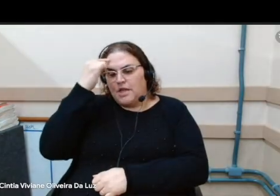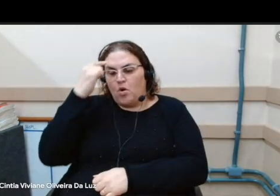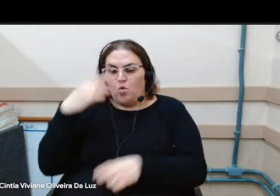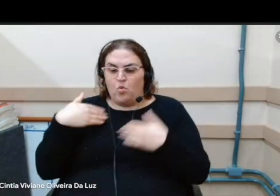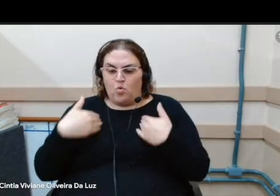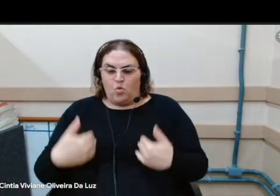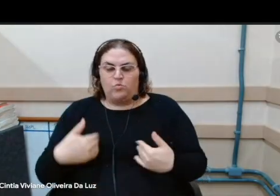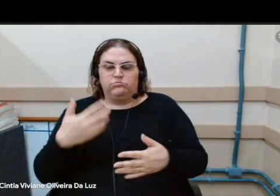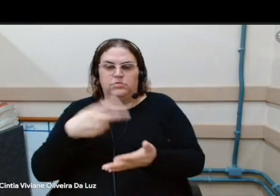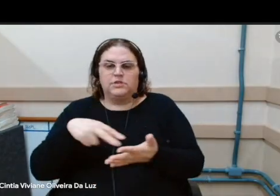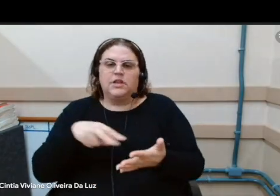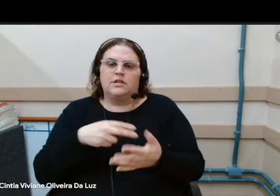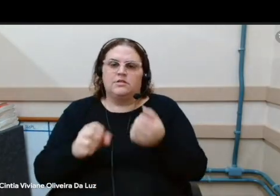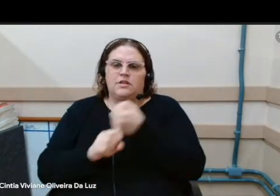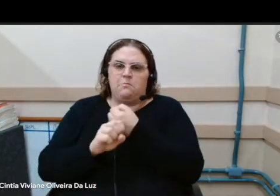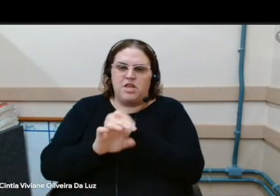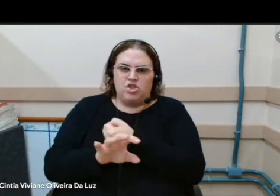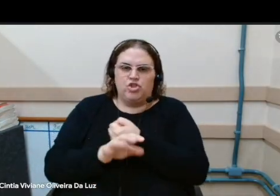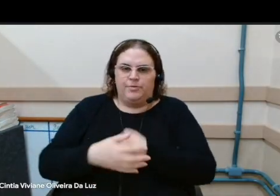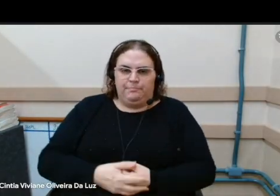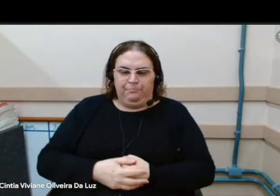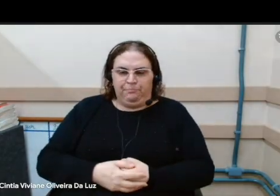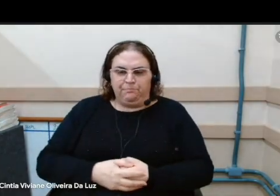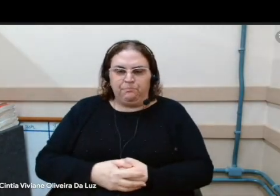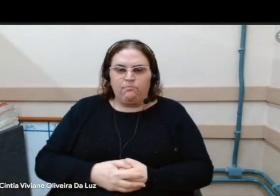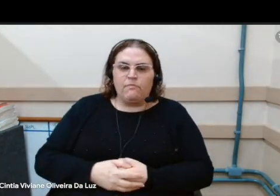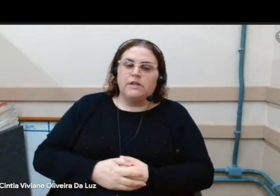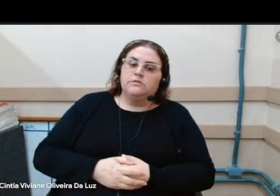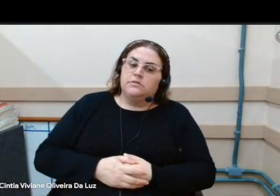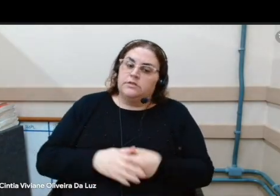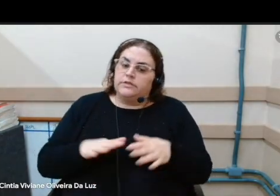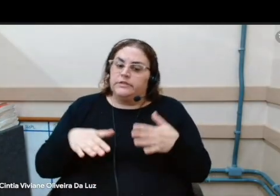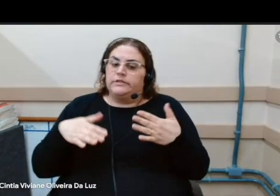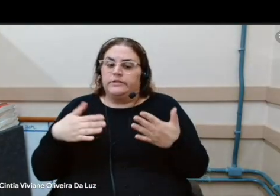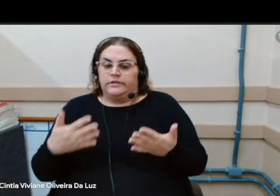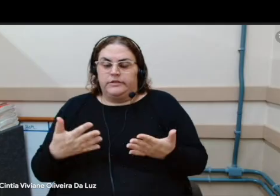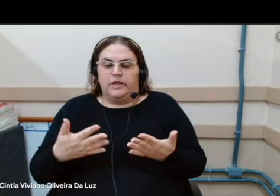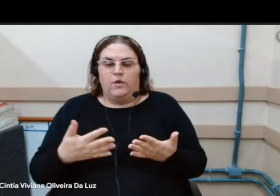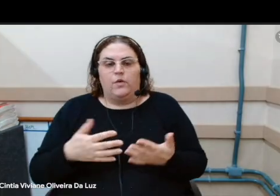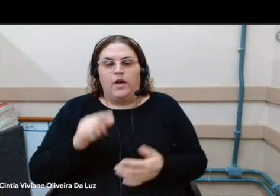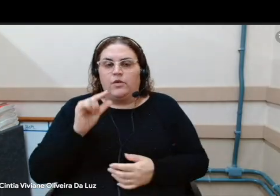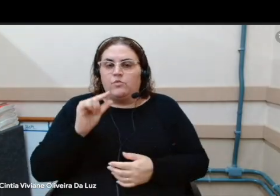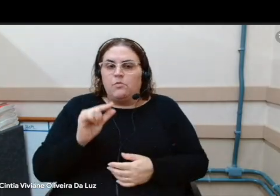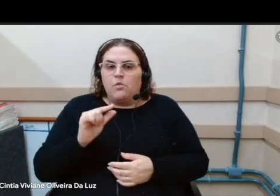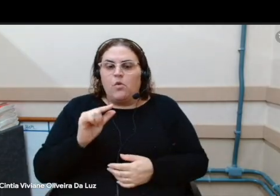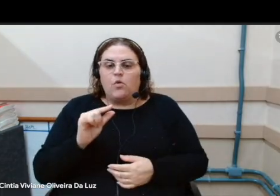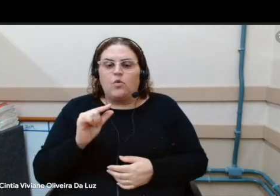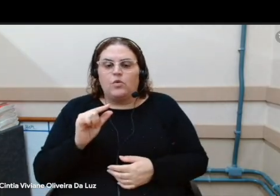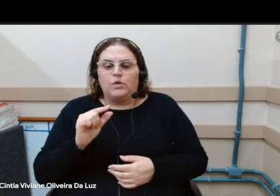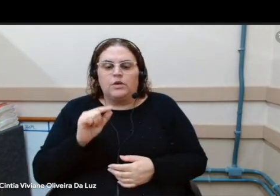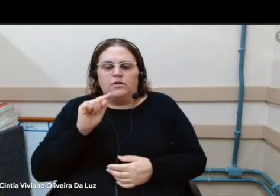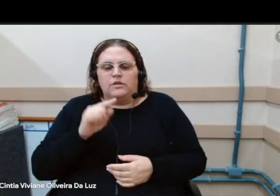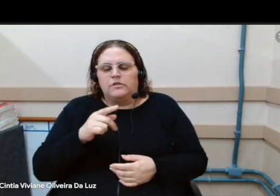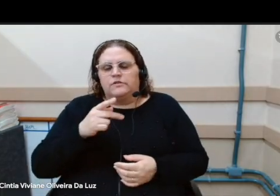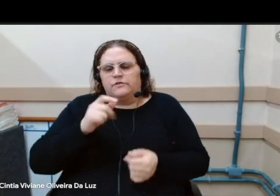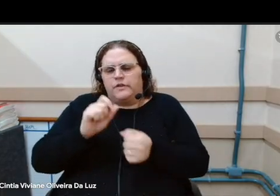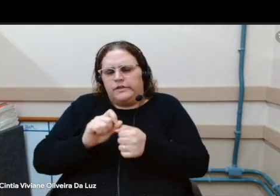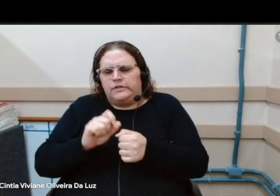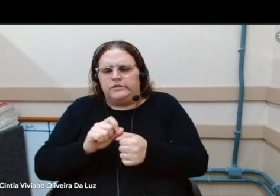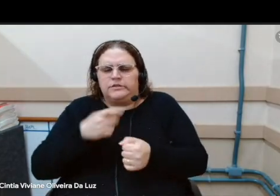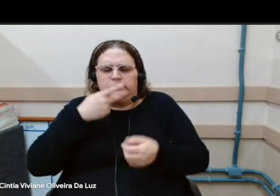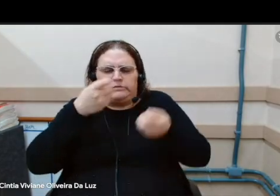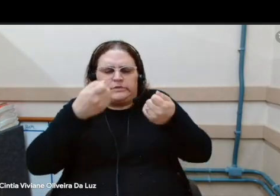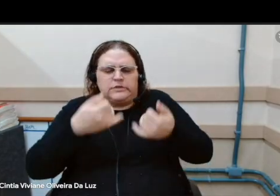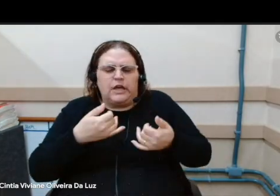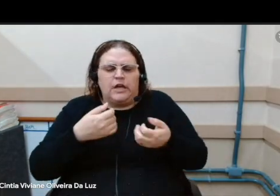mídia ã então ã era um pouco aí fazendo um desenho rápido e